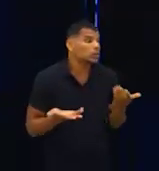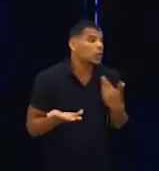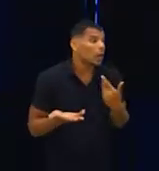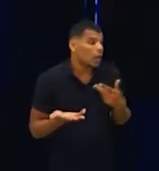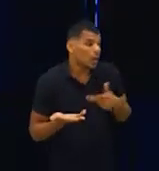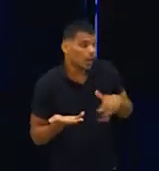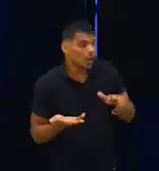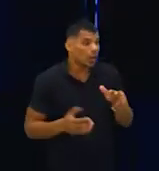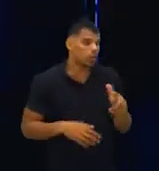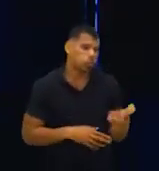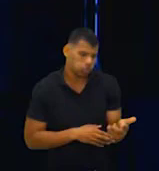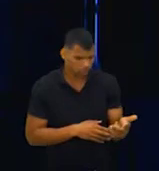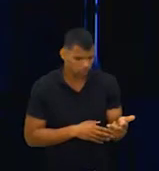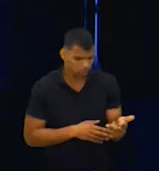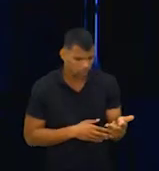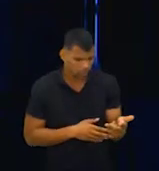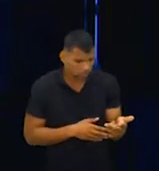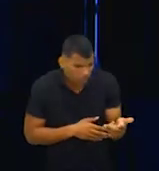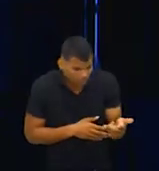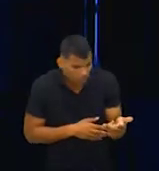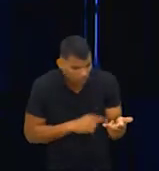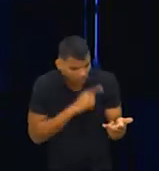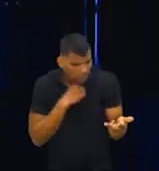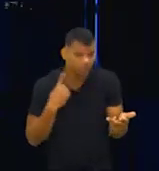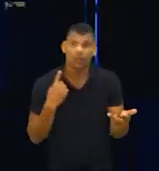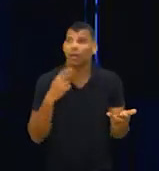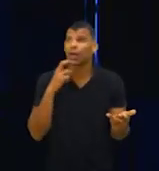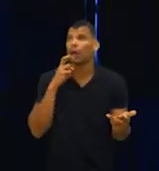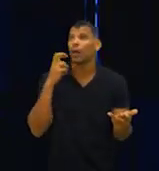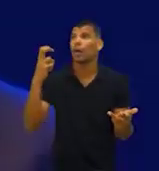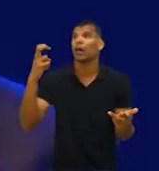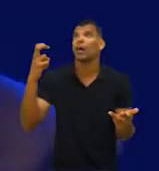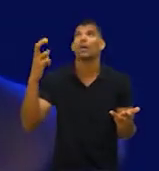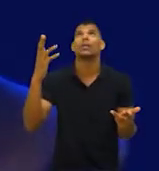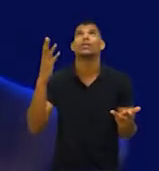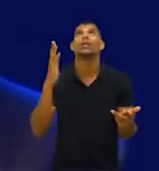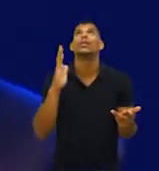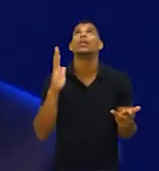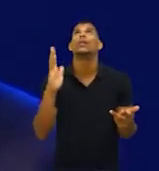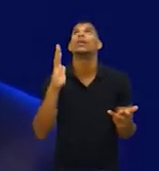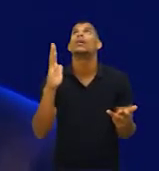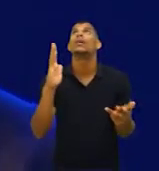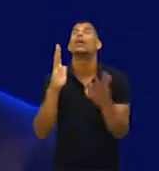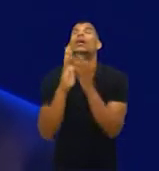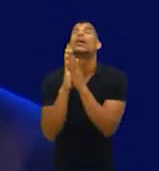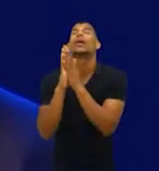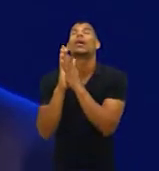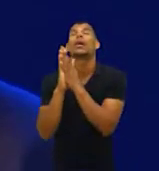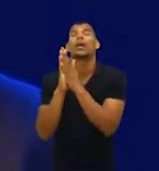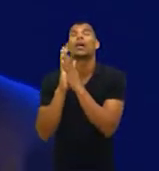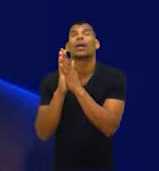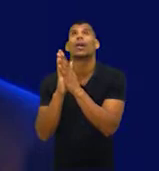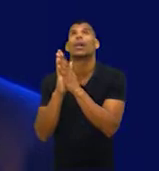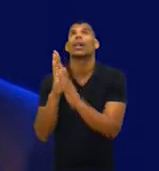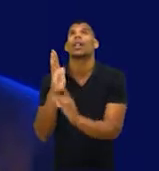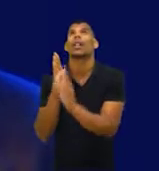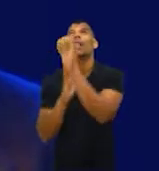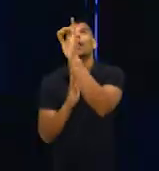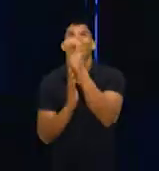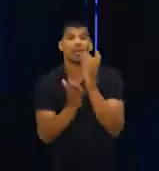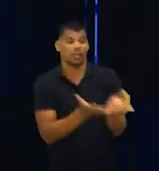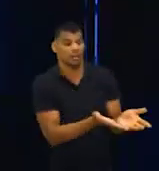O dia ficou noite, o sol foi pro além. Ah, eu preciso de alguém. Vou até a cozinha, encontro Carlota, a